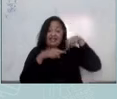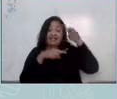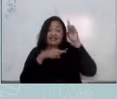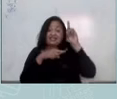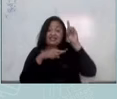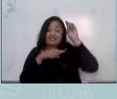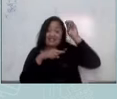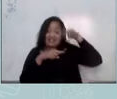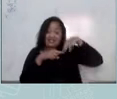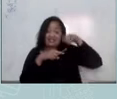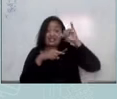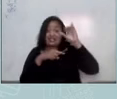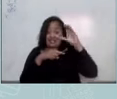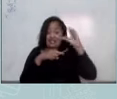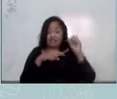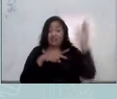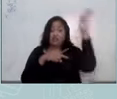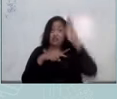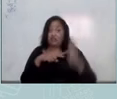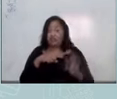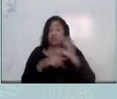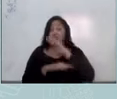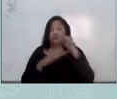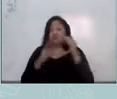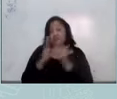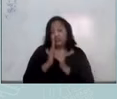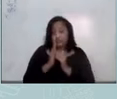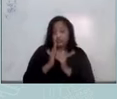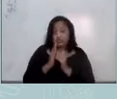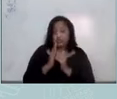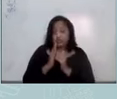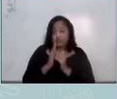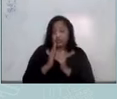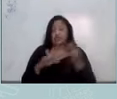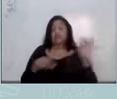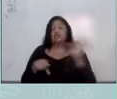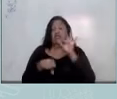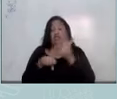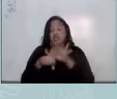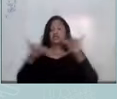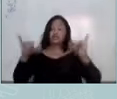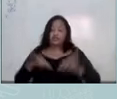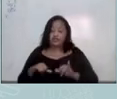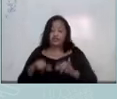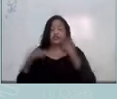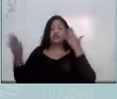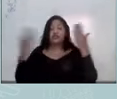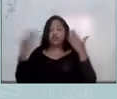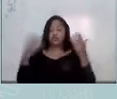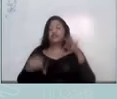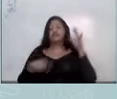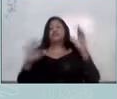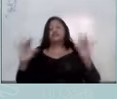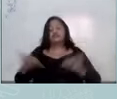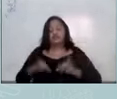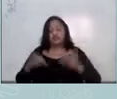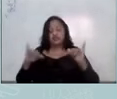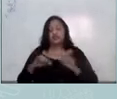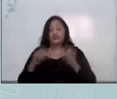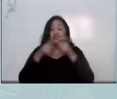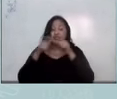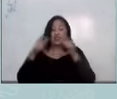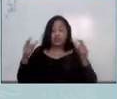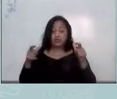no Brasil todo, né? A gente sofre aí com essa questão da dengue todos os anos, no verão, no Brasil todo, né? Que tem esse aumento do número de